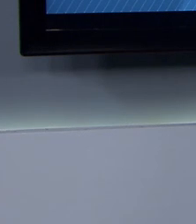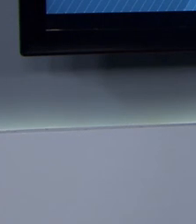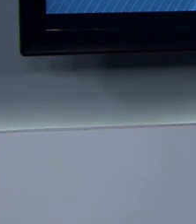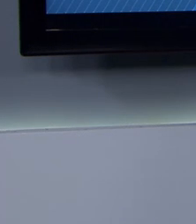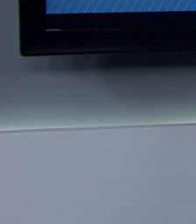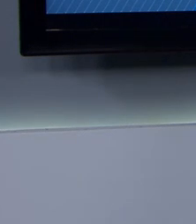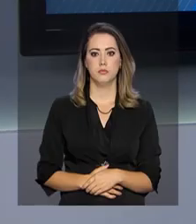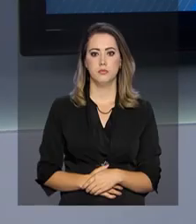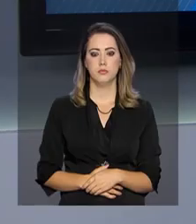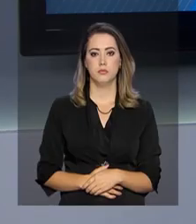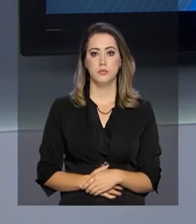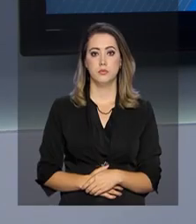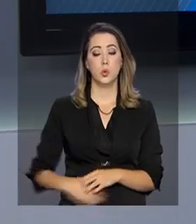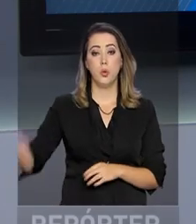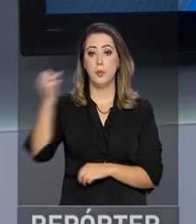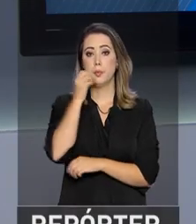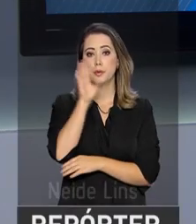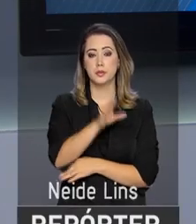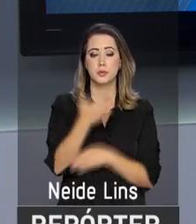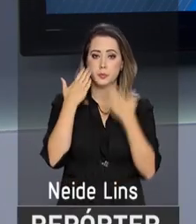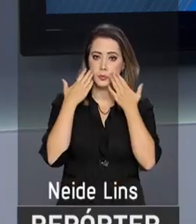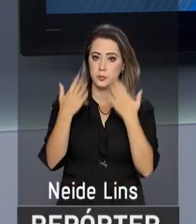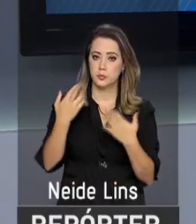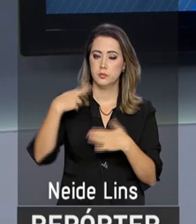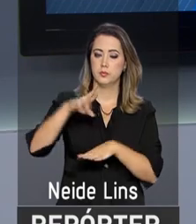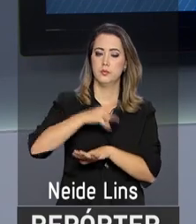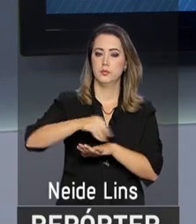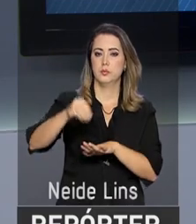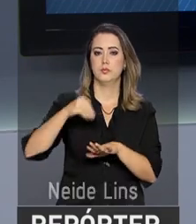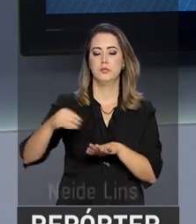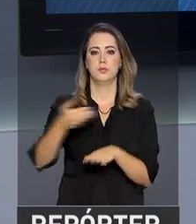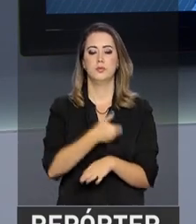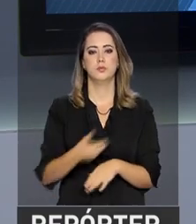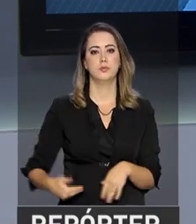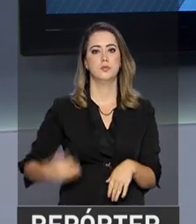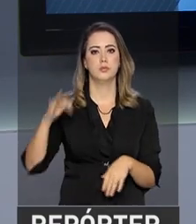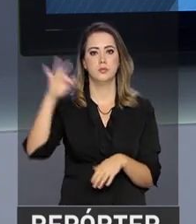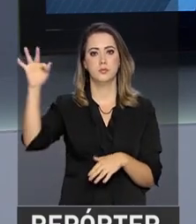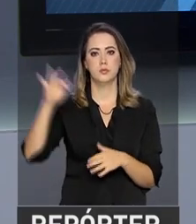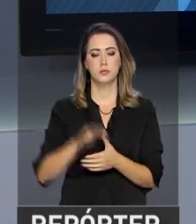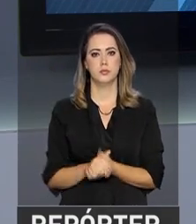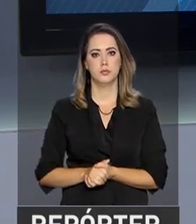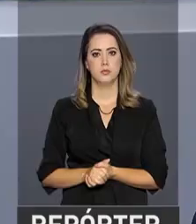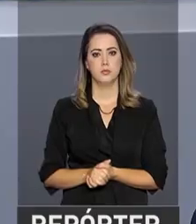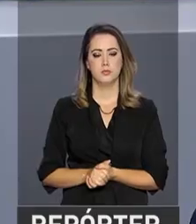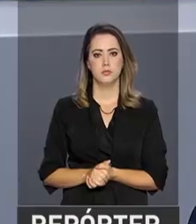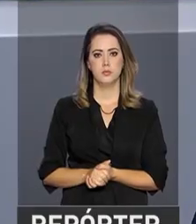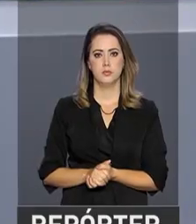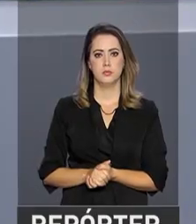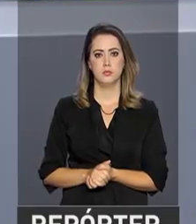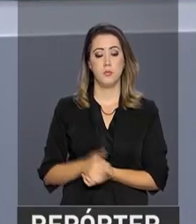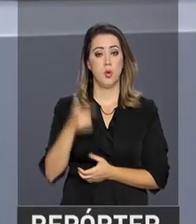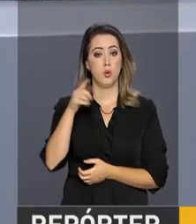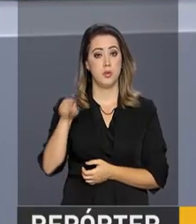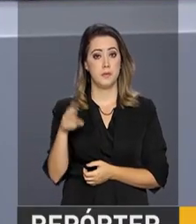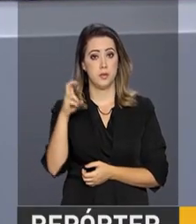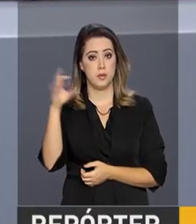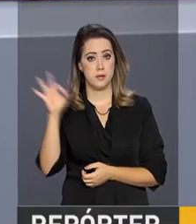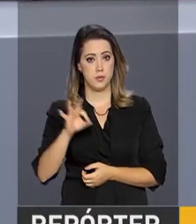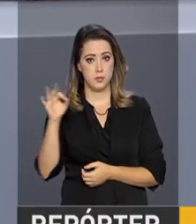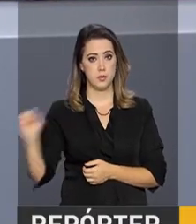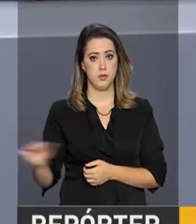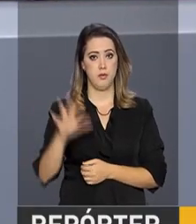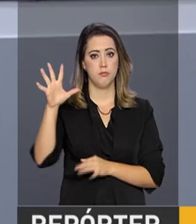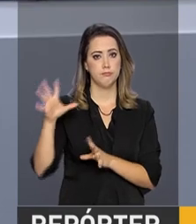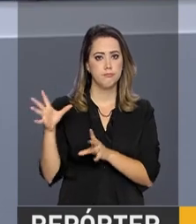olá boa tarde começa agora o repórter nbr com as notícias do governo federal com dois e meio por cento a inflação